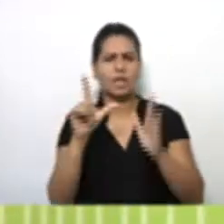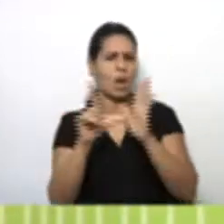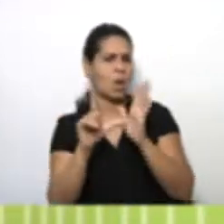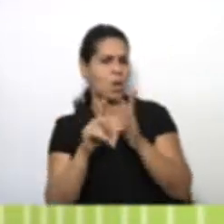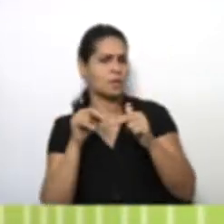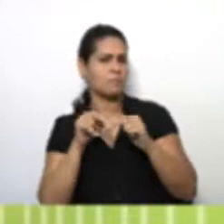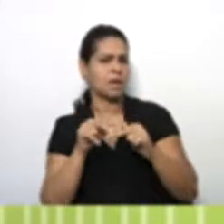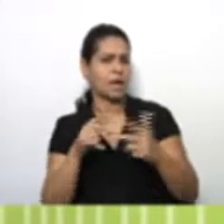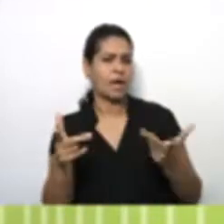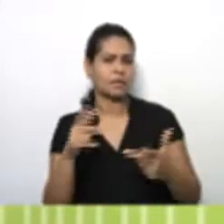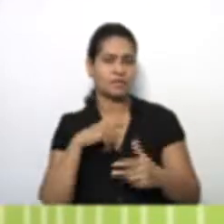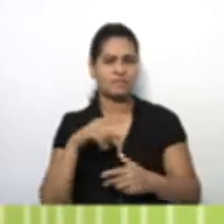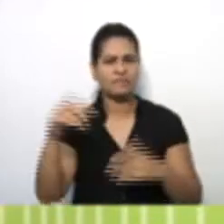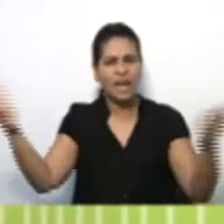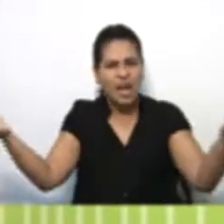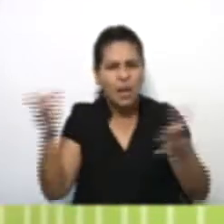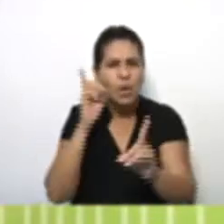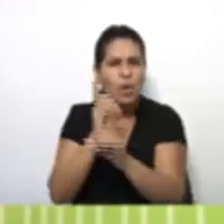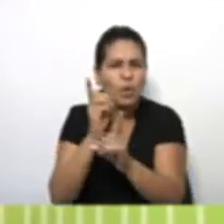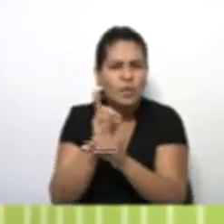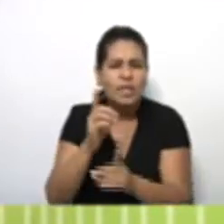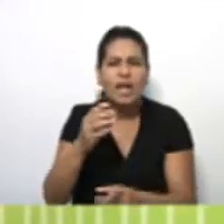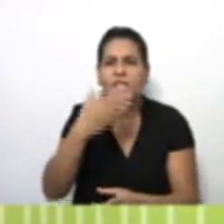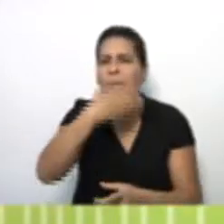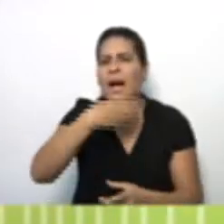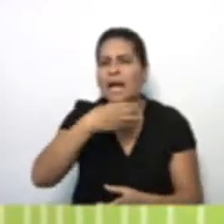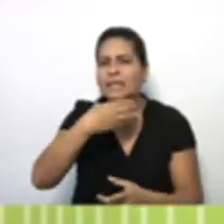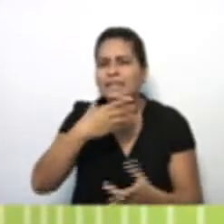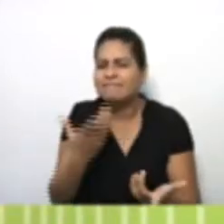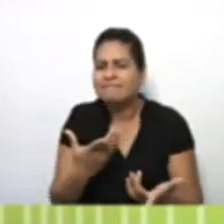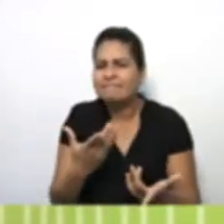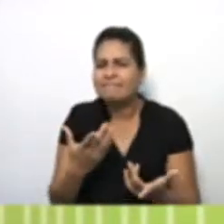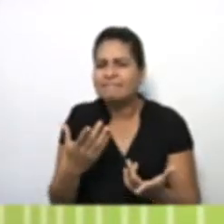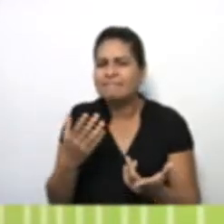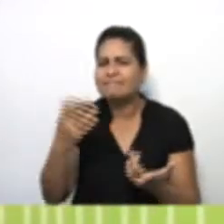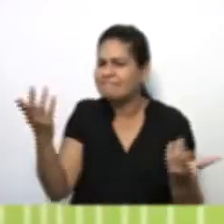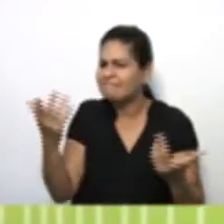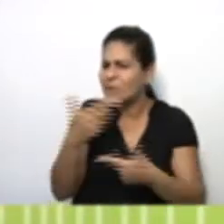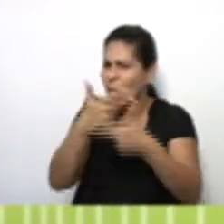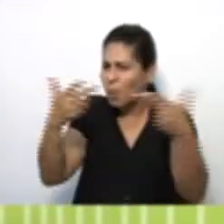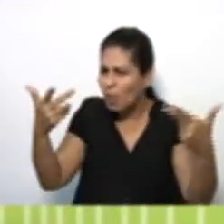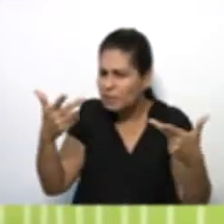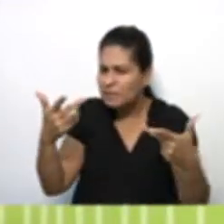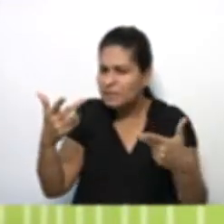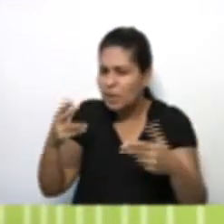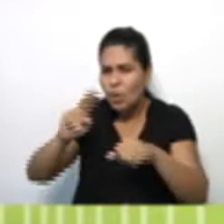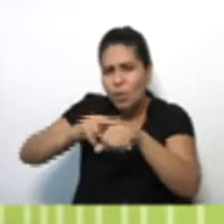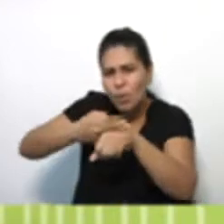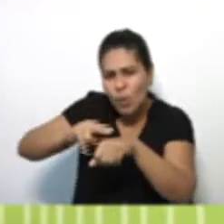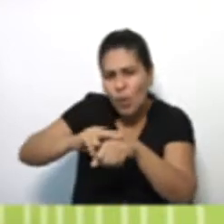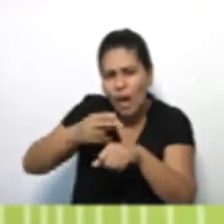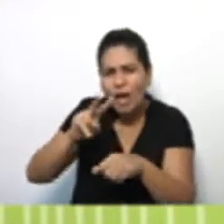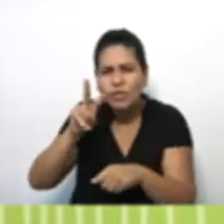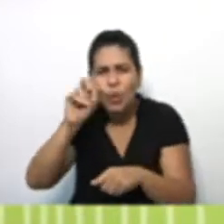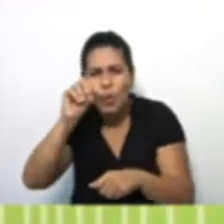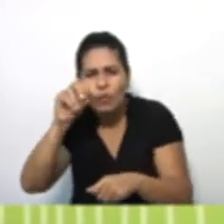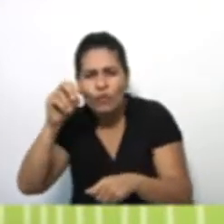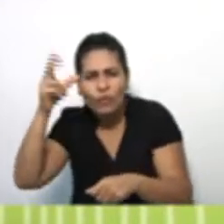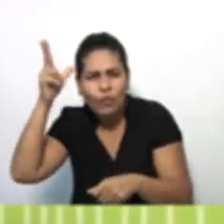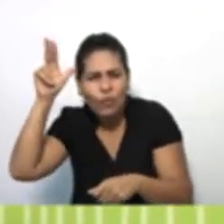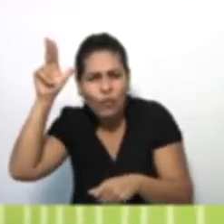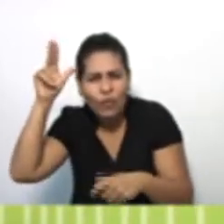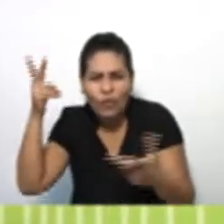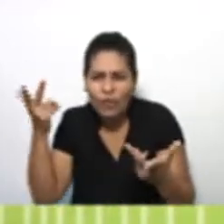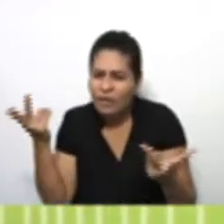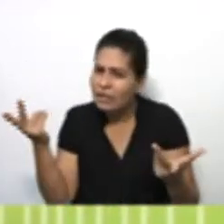supermercado, você vai encontrar panetone? Ovos de Páscoa? Claro que não, não estamos nessa época. Mas daqui, de